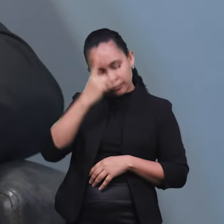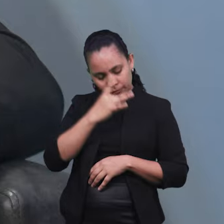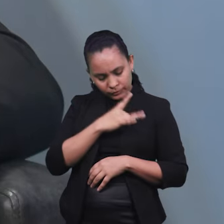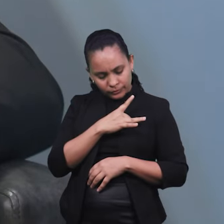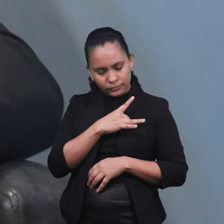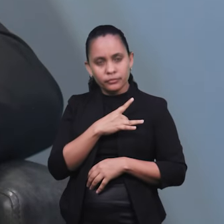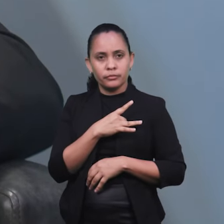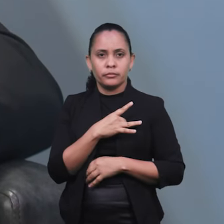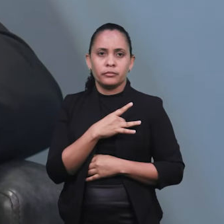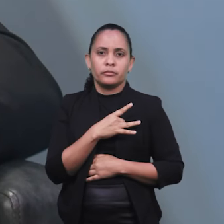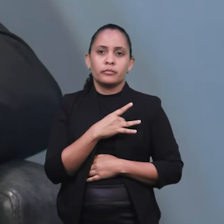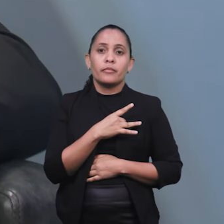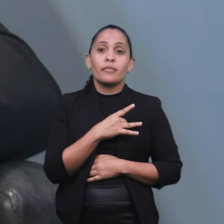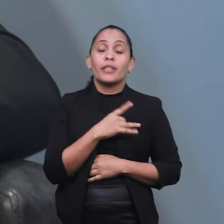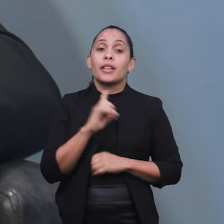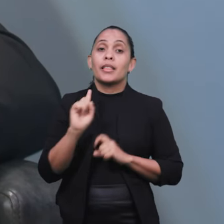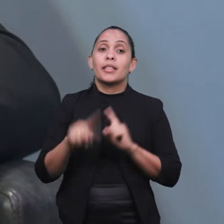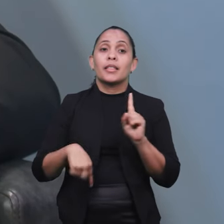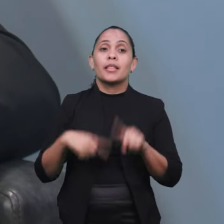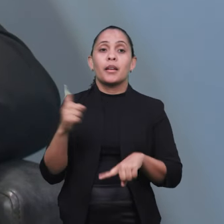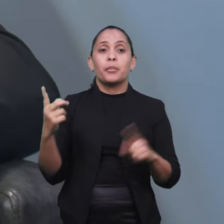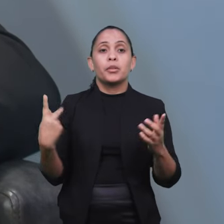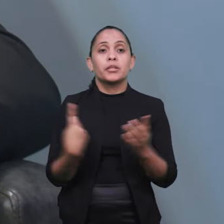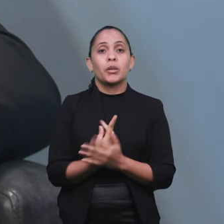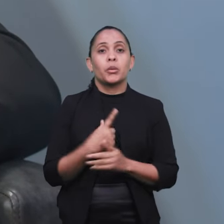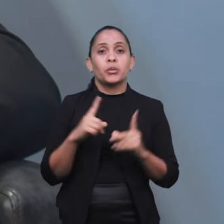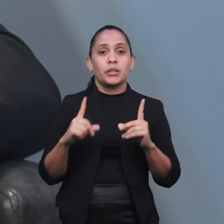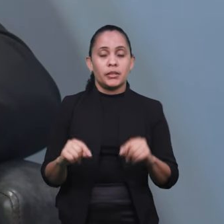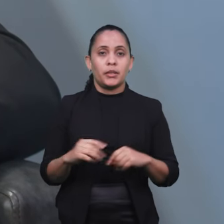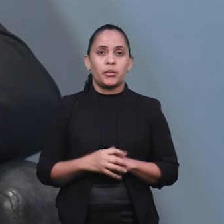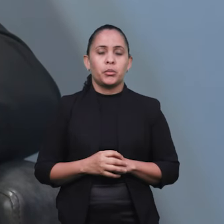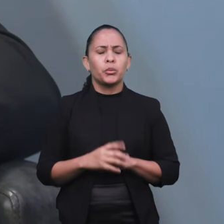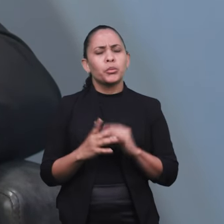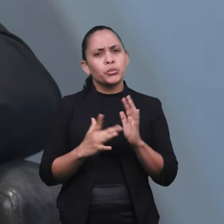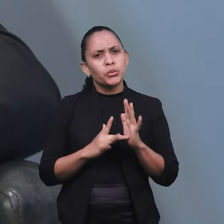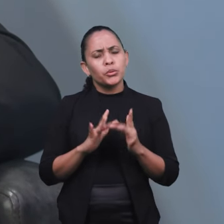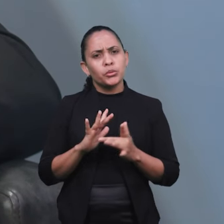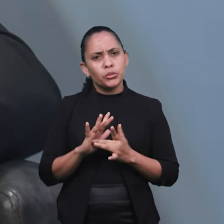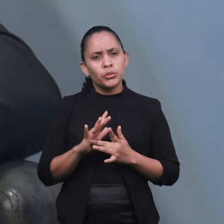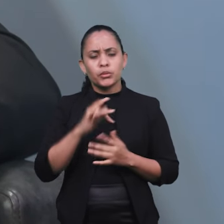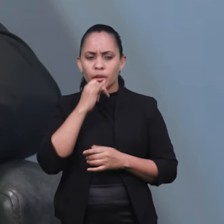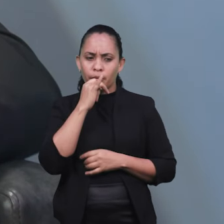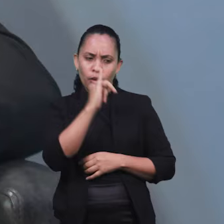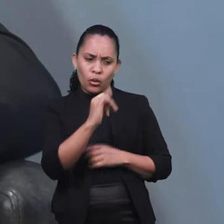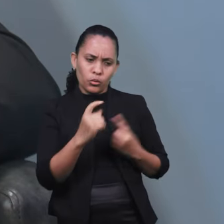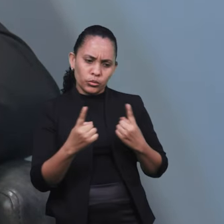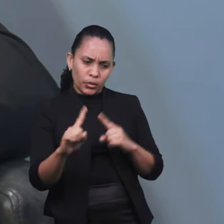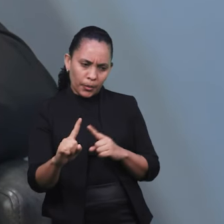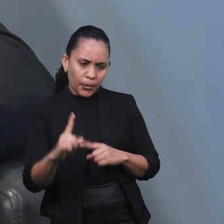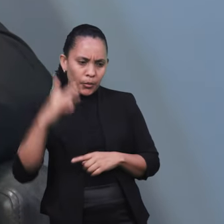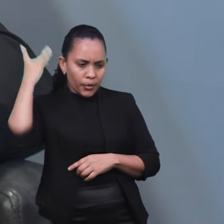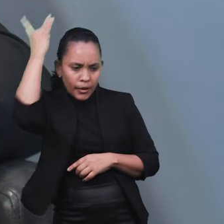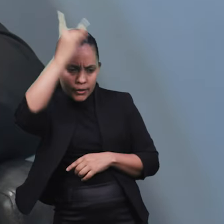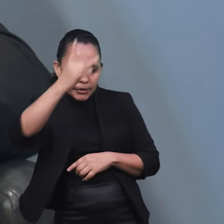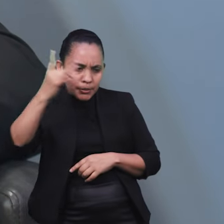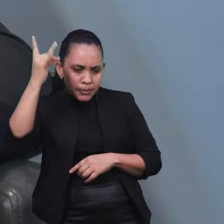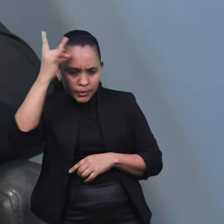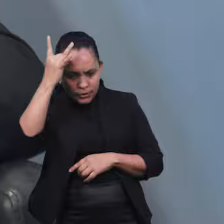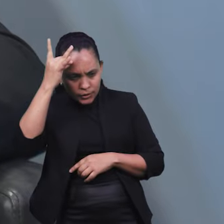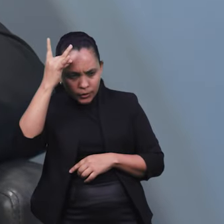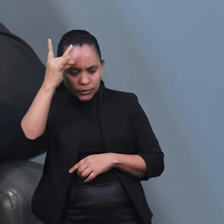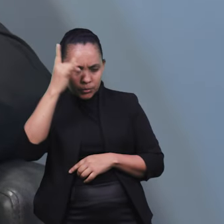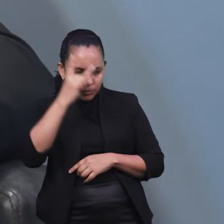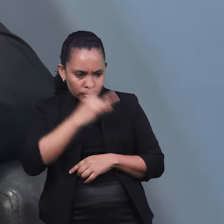ele. E lá na frente você vê um Jesus que disse aos seus discípulos que o mesmo Espírito